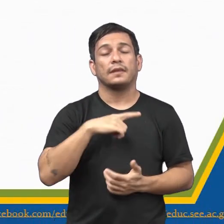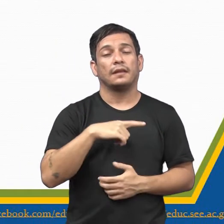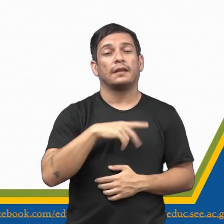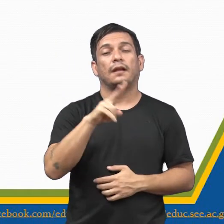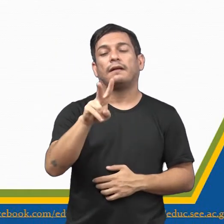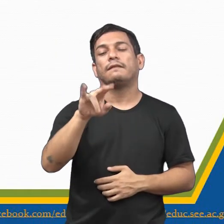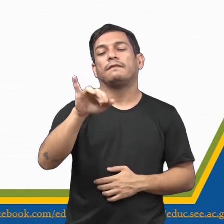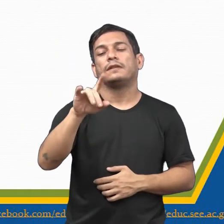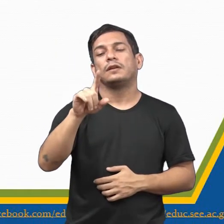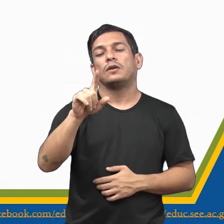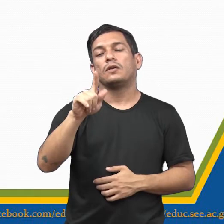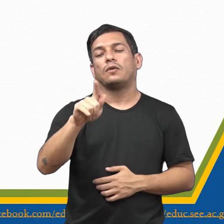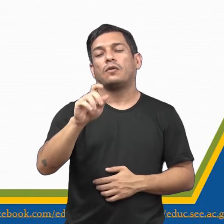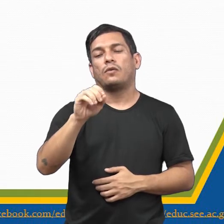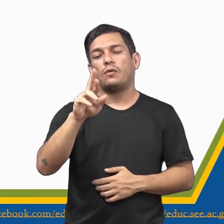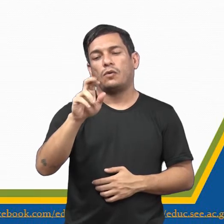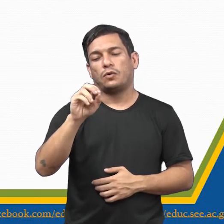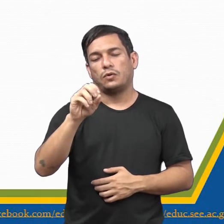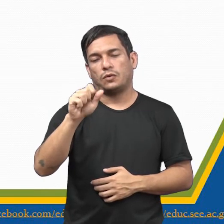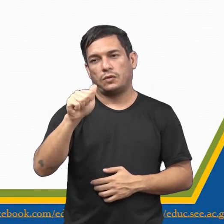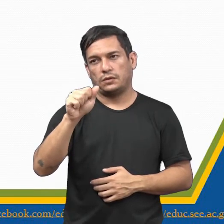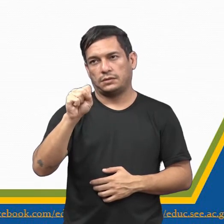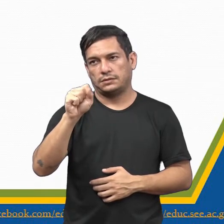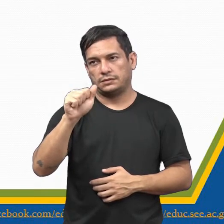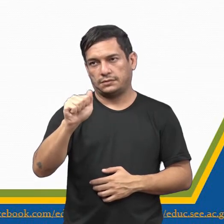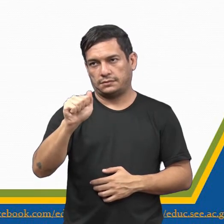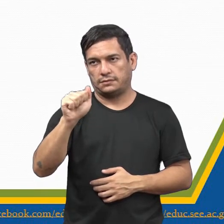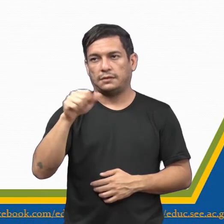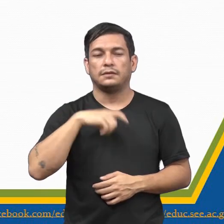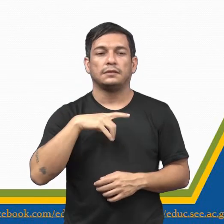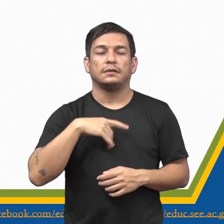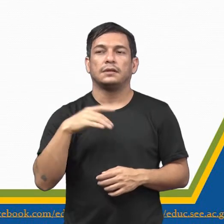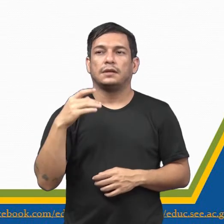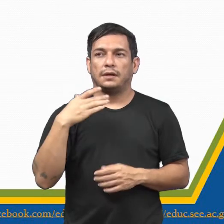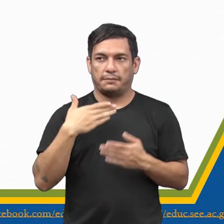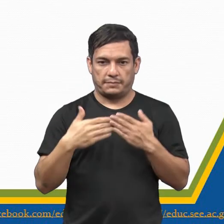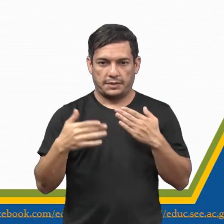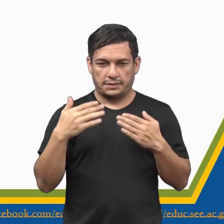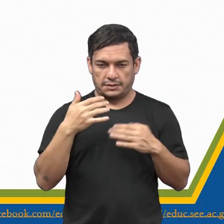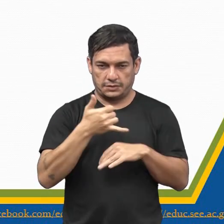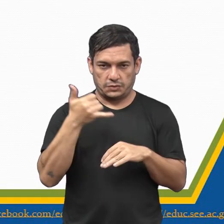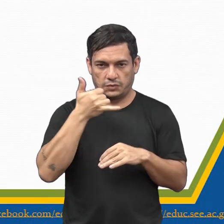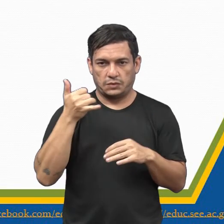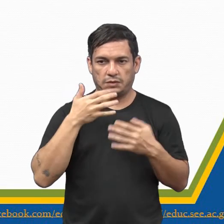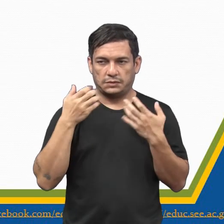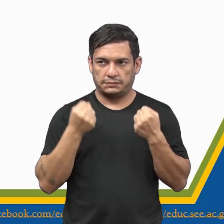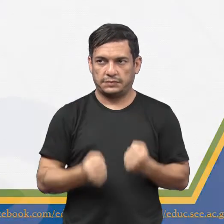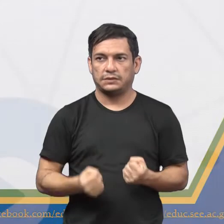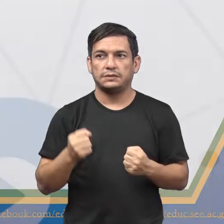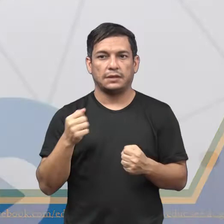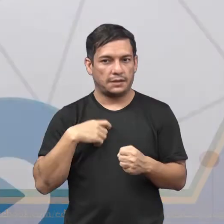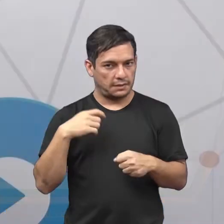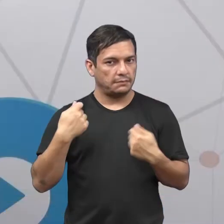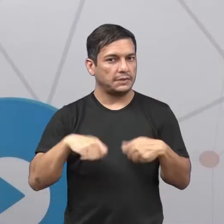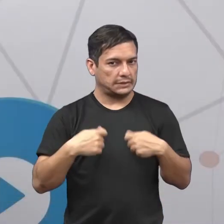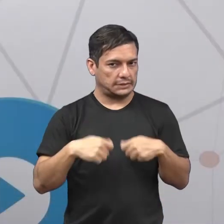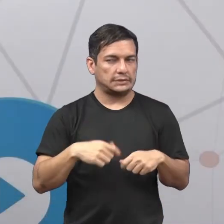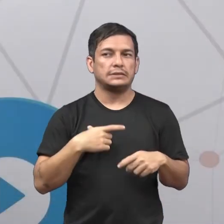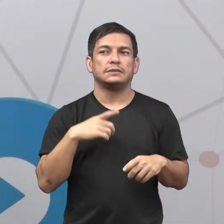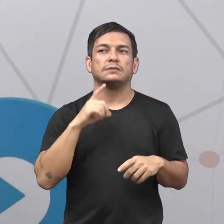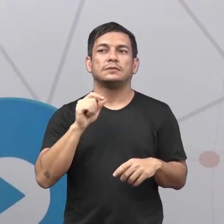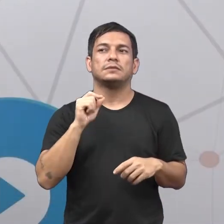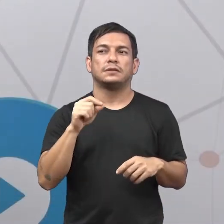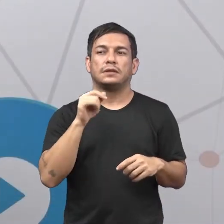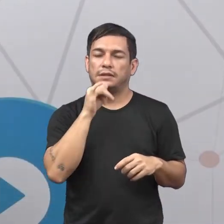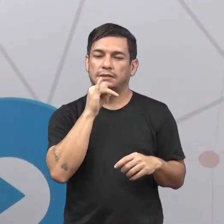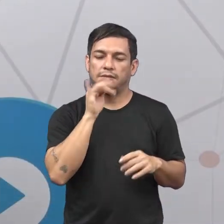E a intensidade vigorosa. A queima de calorias é alta e persiste após o treino, ou seja, mesmo quando